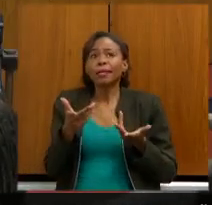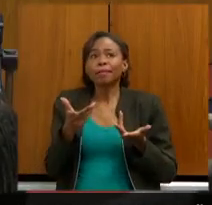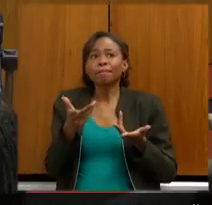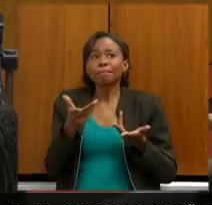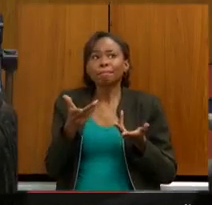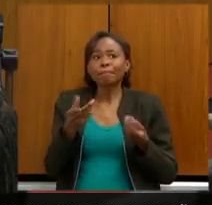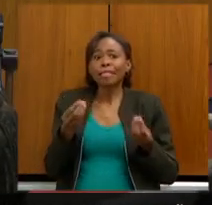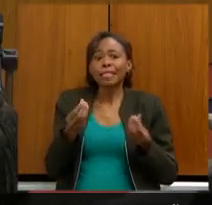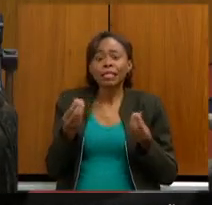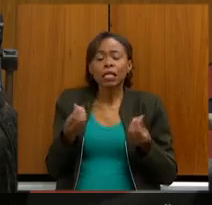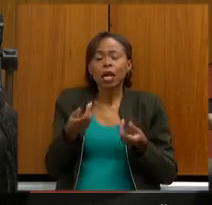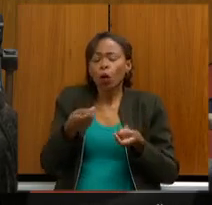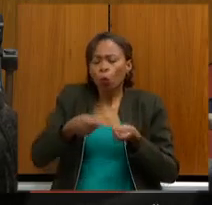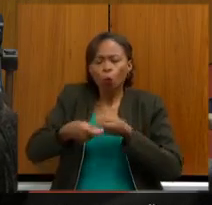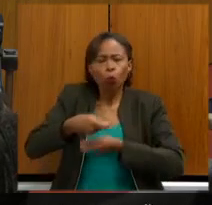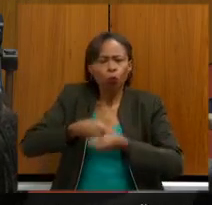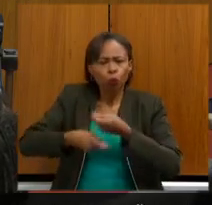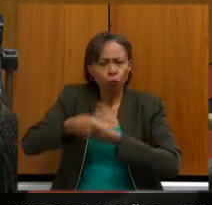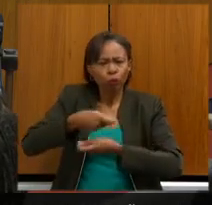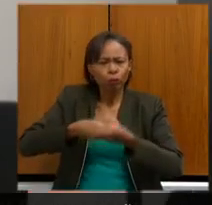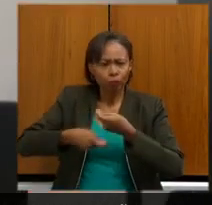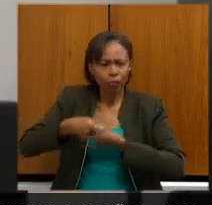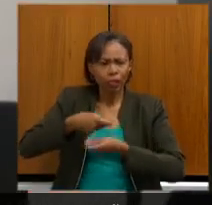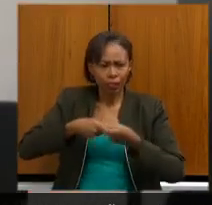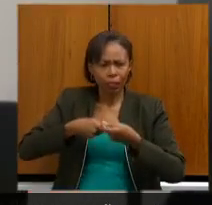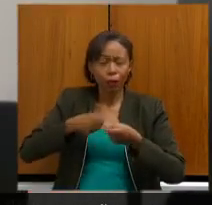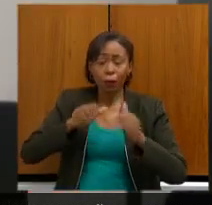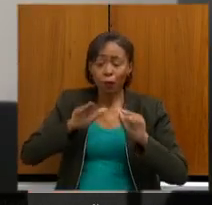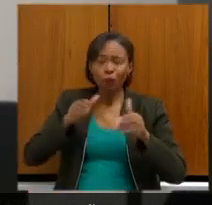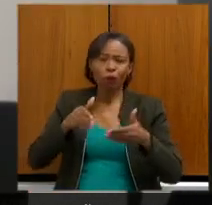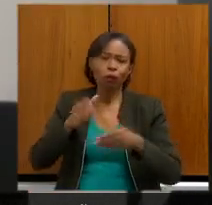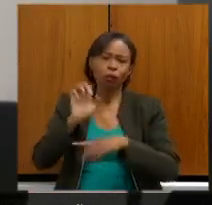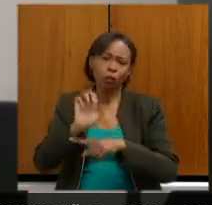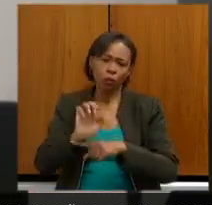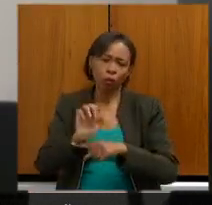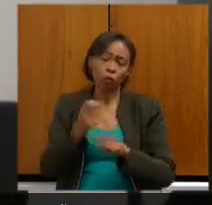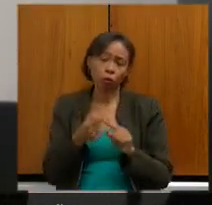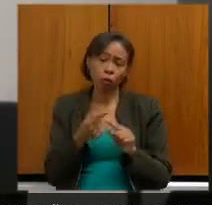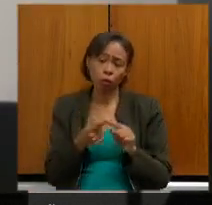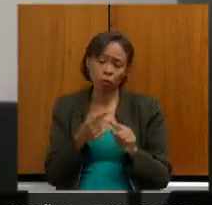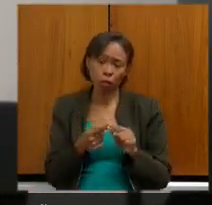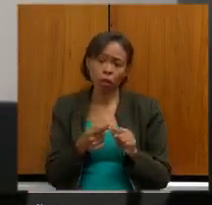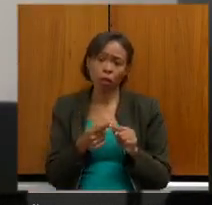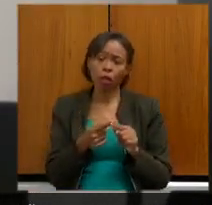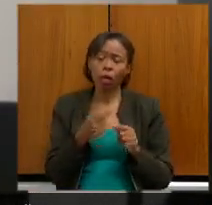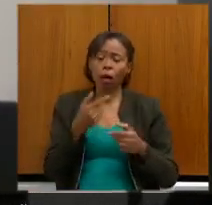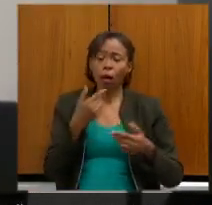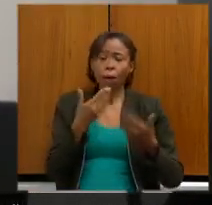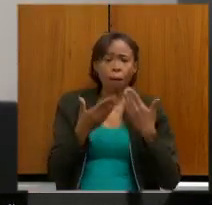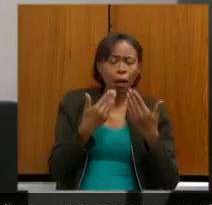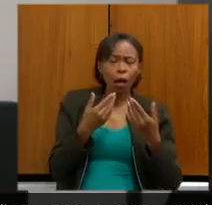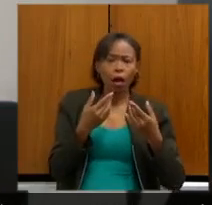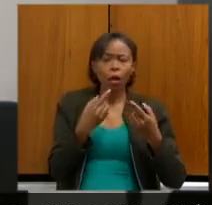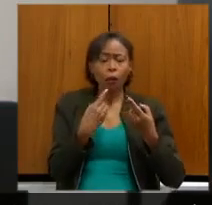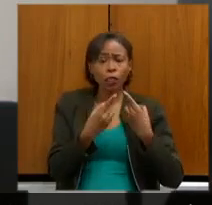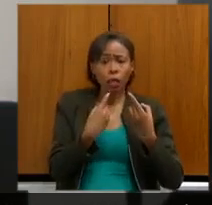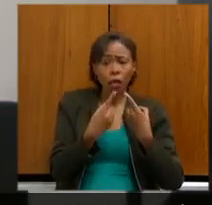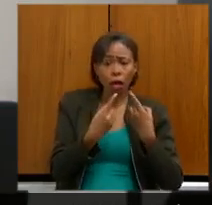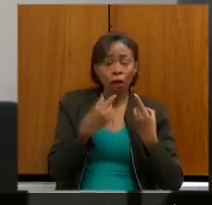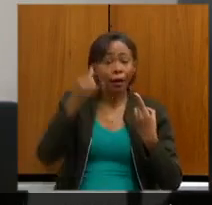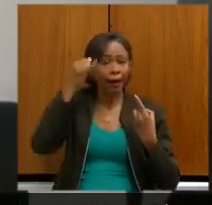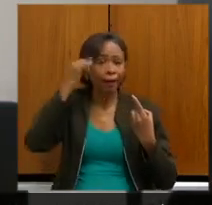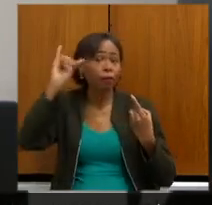porque a o diálogo diante dos conflitos ela é Vita situações em que o